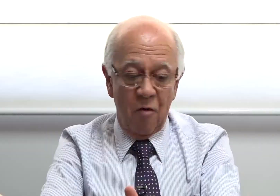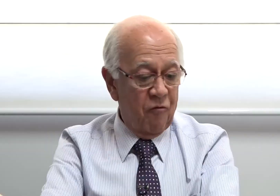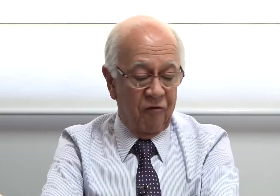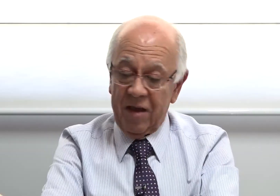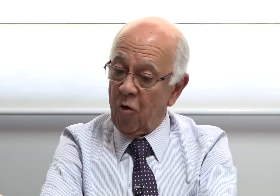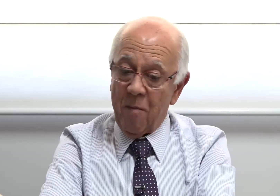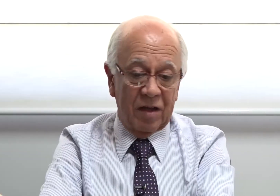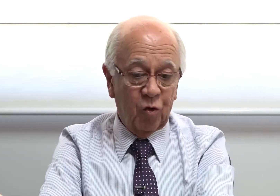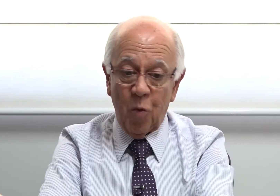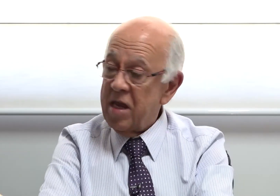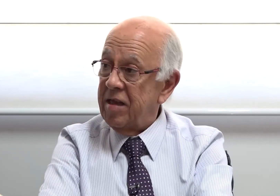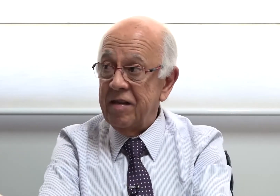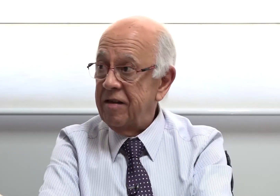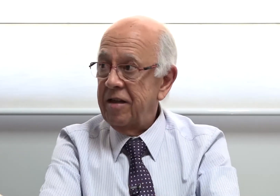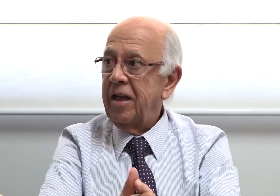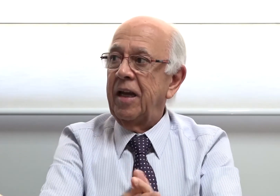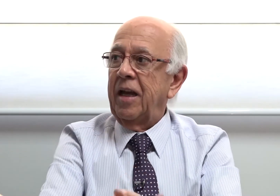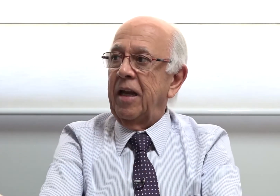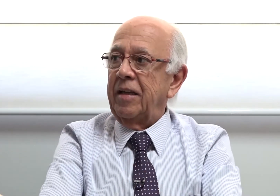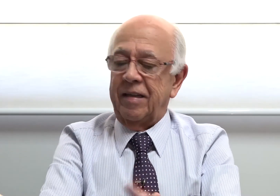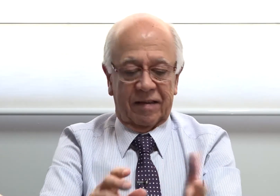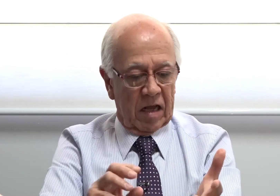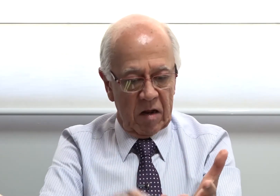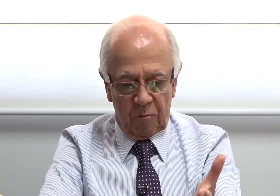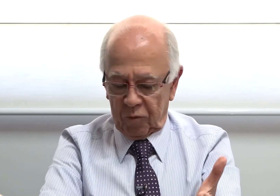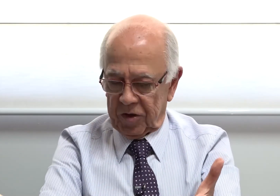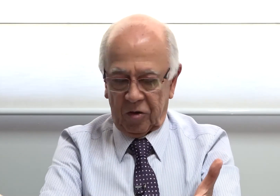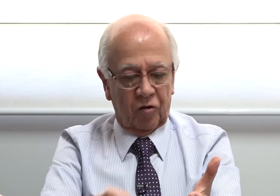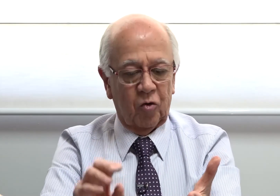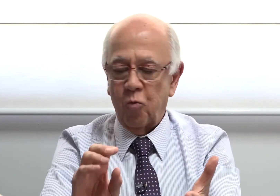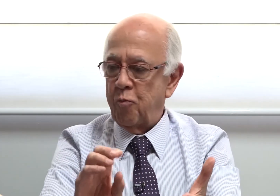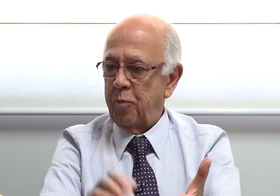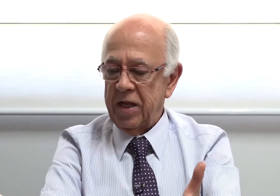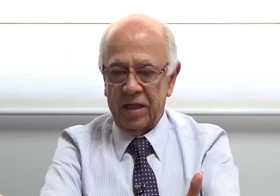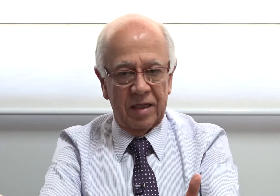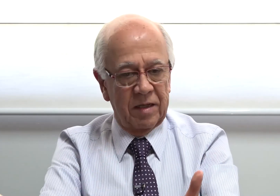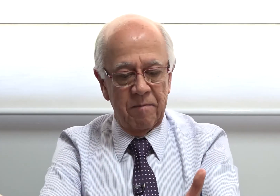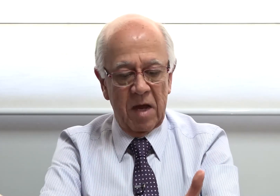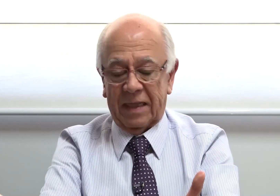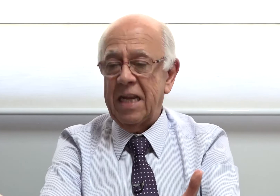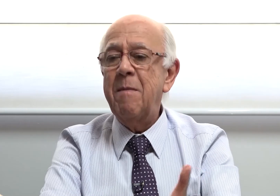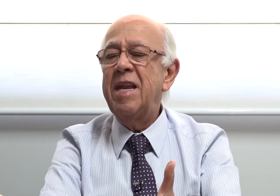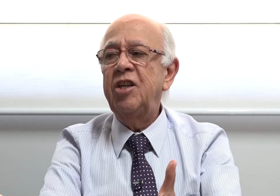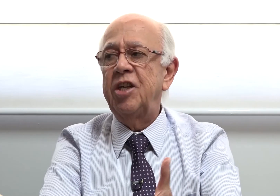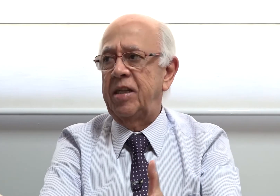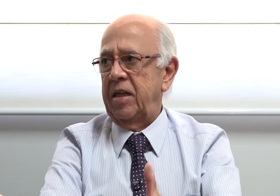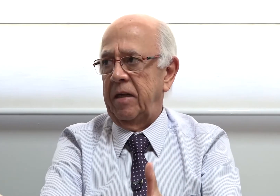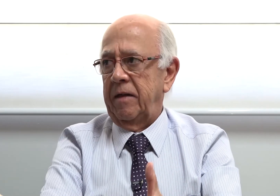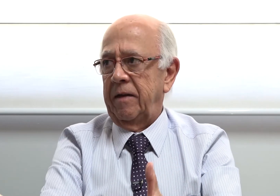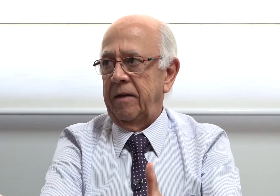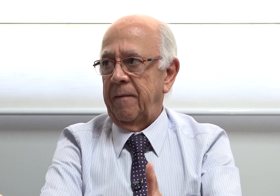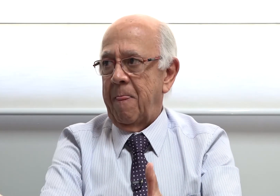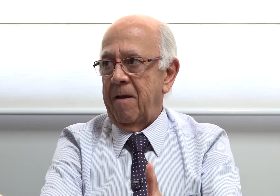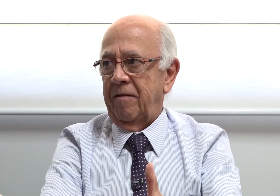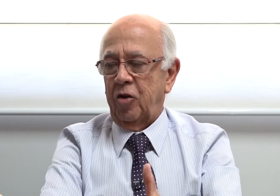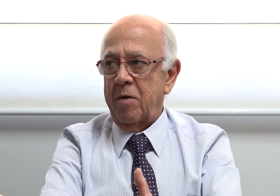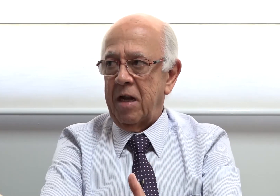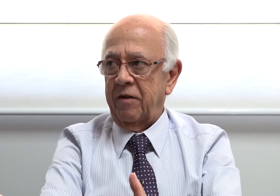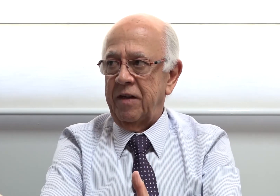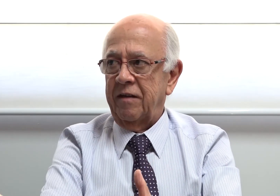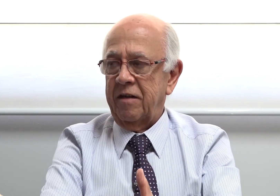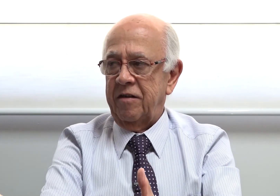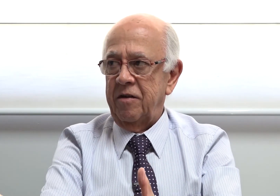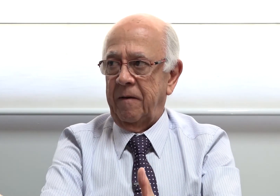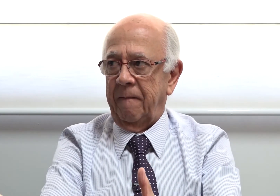hoje não ficam mais doentes de sarampo, de tosse comprida, até de meningite, se